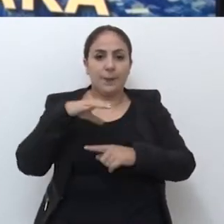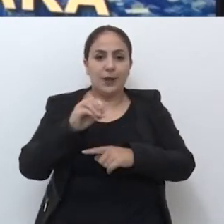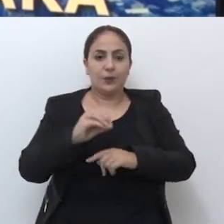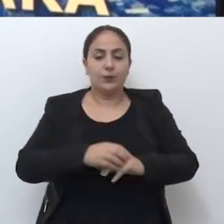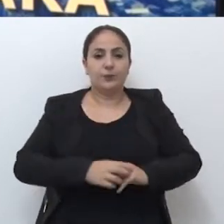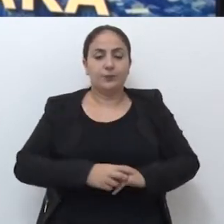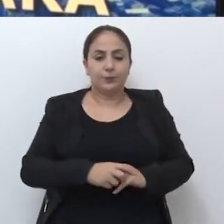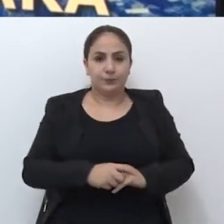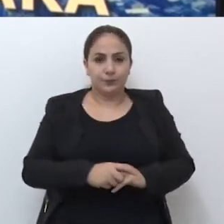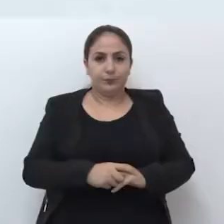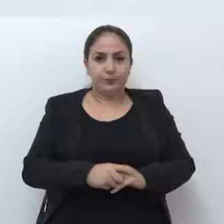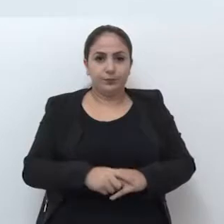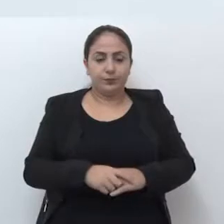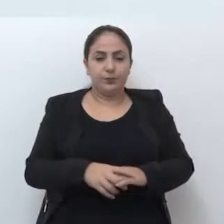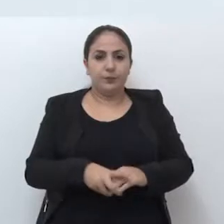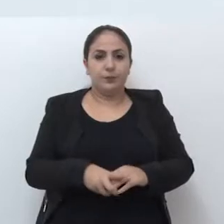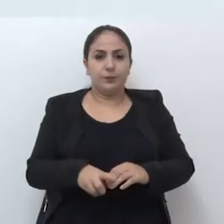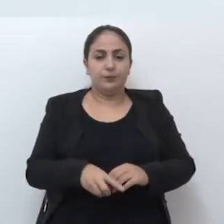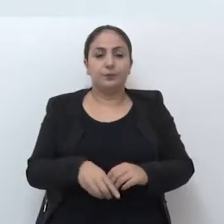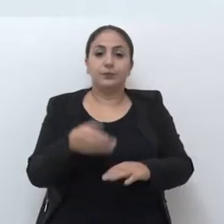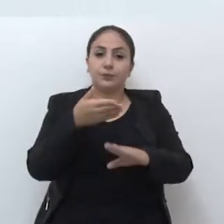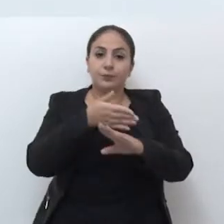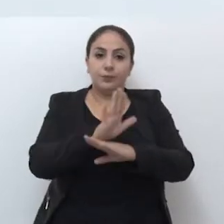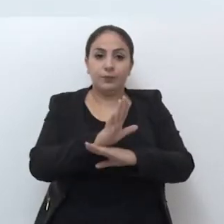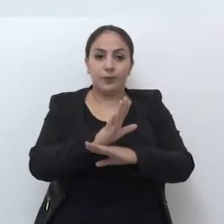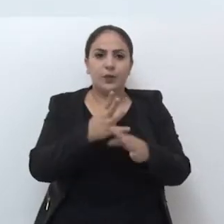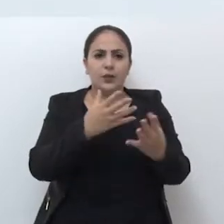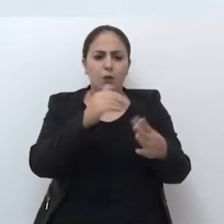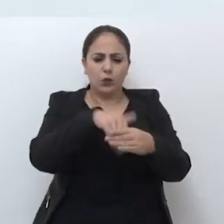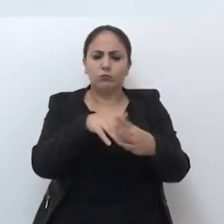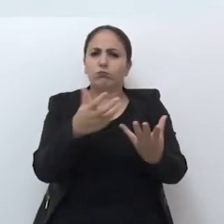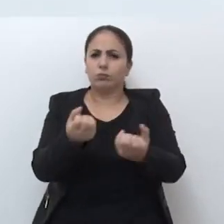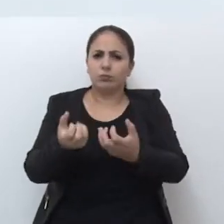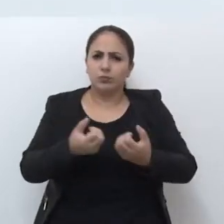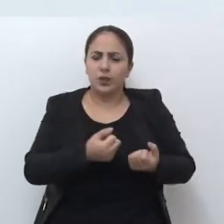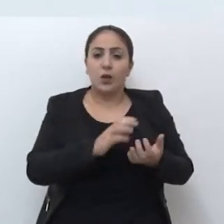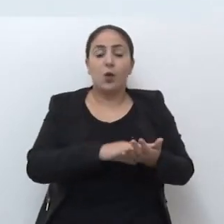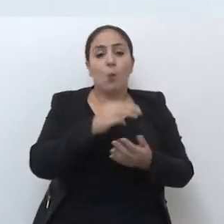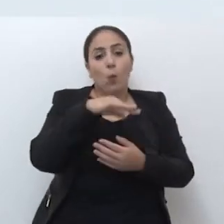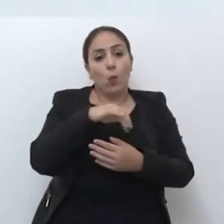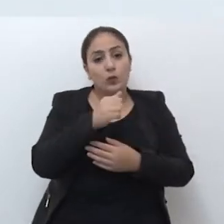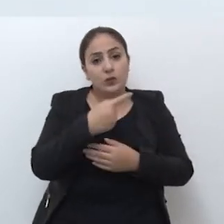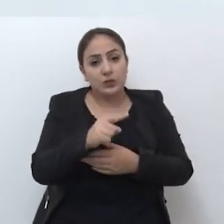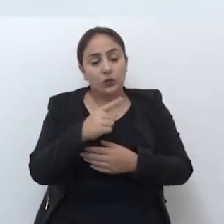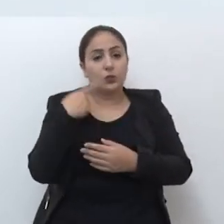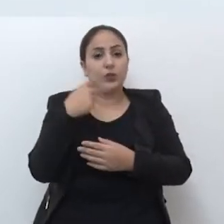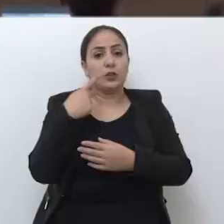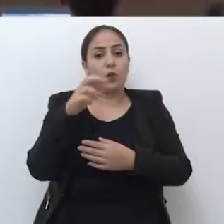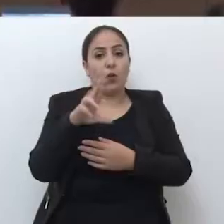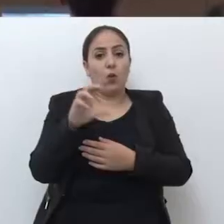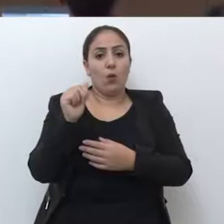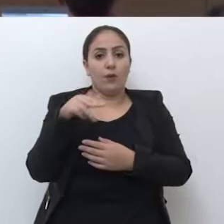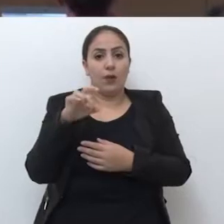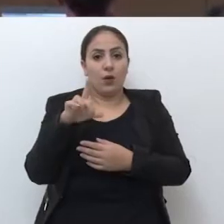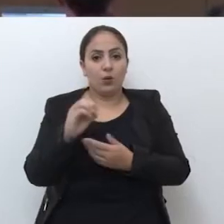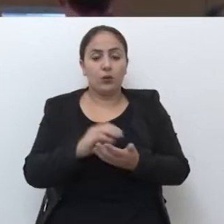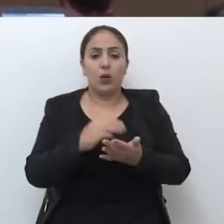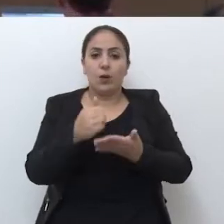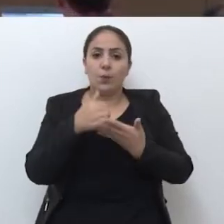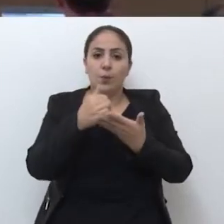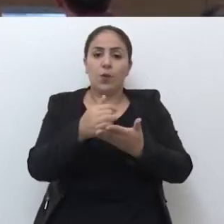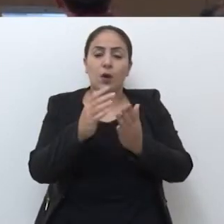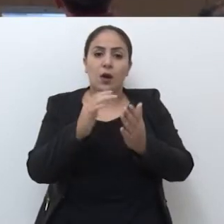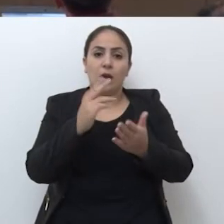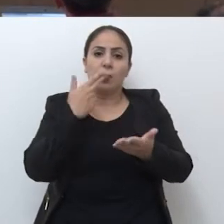plenária do mês de maio. Foi aprovada por unanimidade uma moção do vereador Ronaldo Rosa de apoio aos